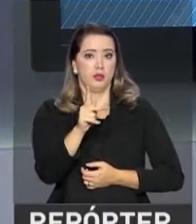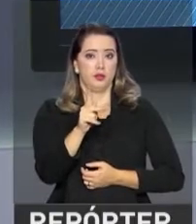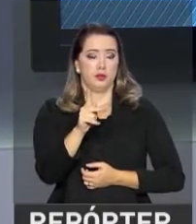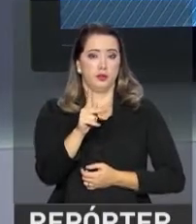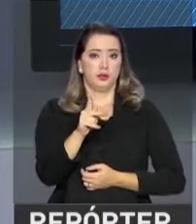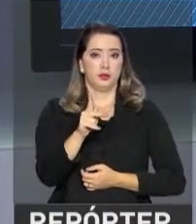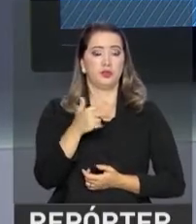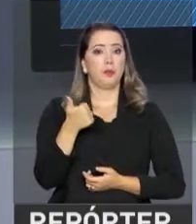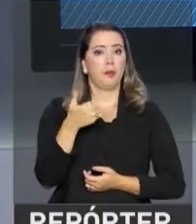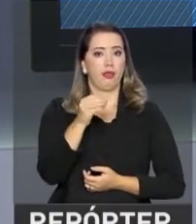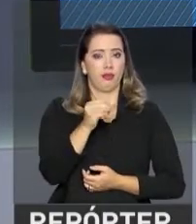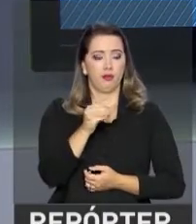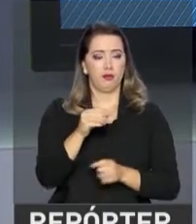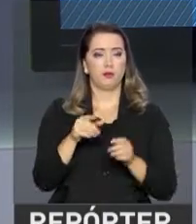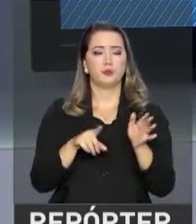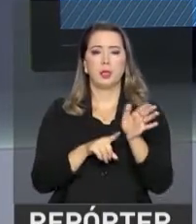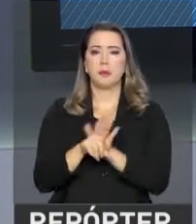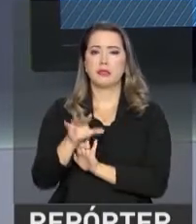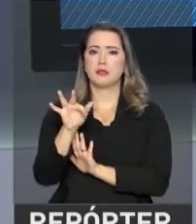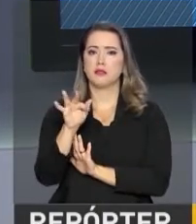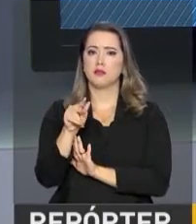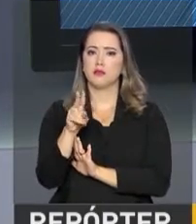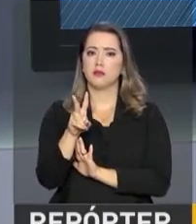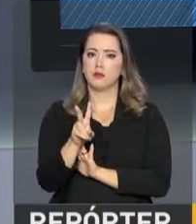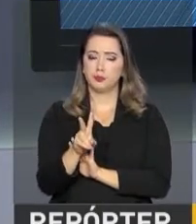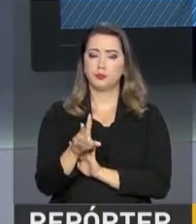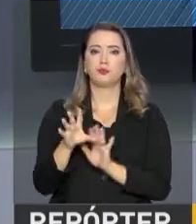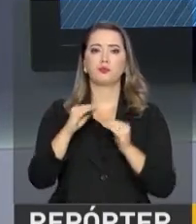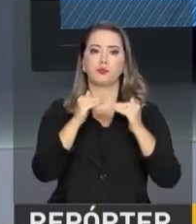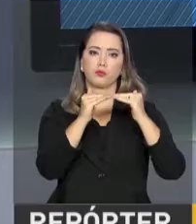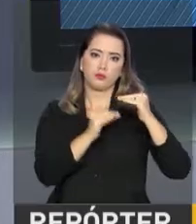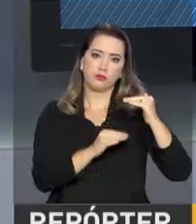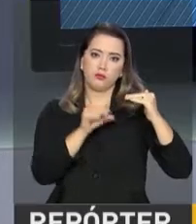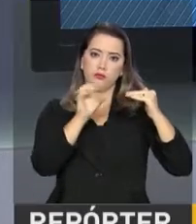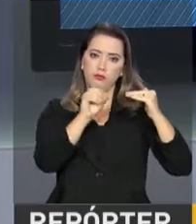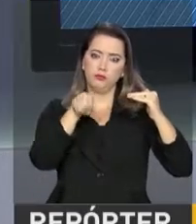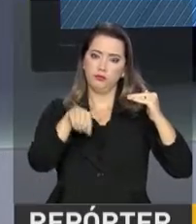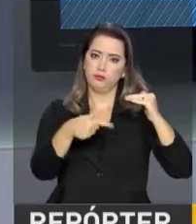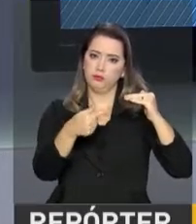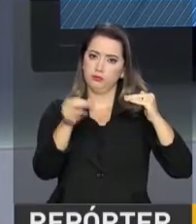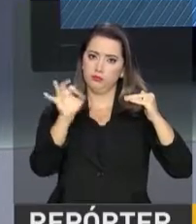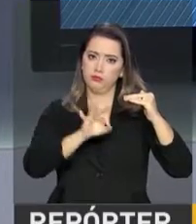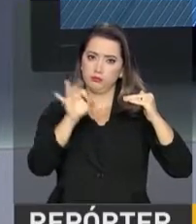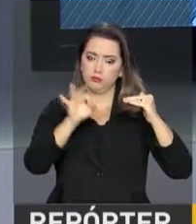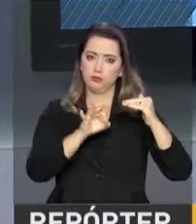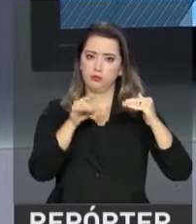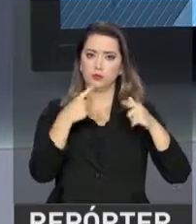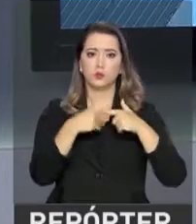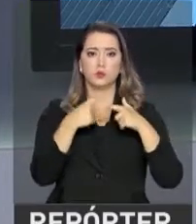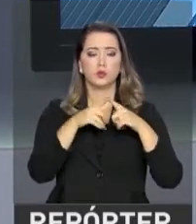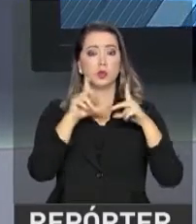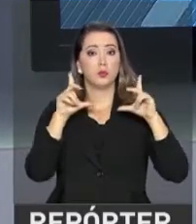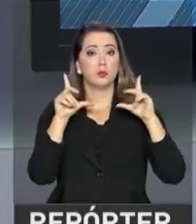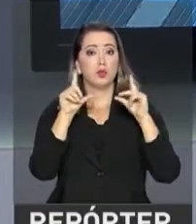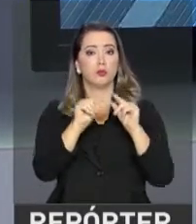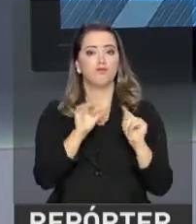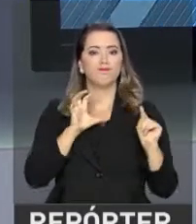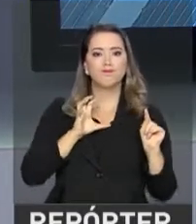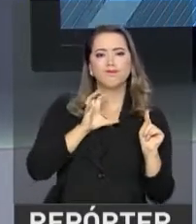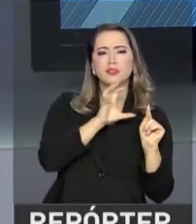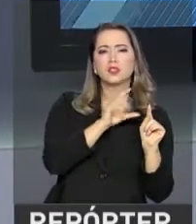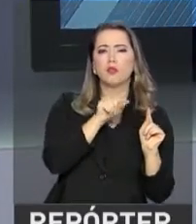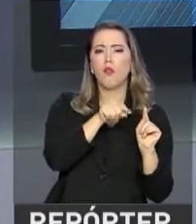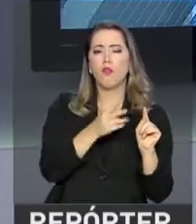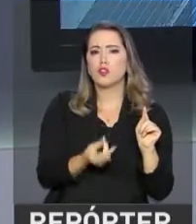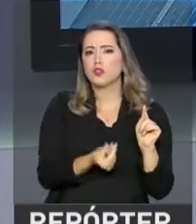recuou em janeiro com variação de 0,79 por cento o motivo foi uma menor pressão dos preços no